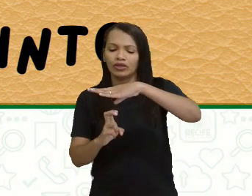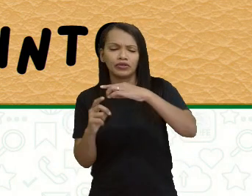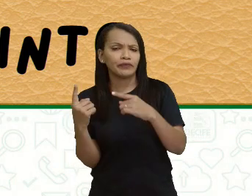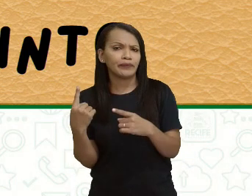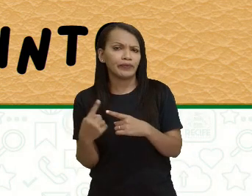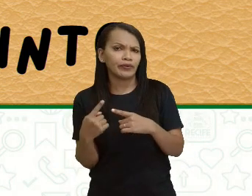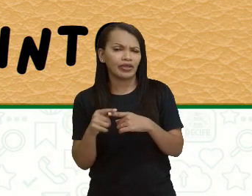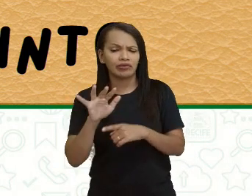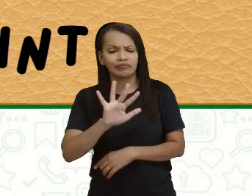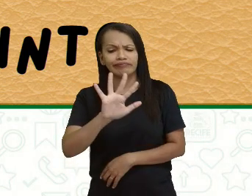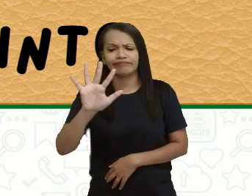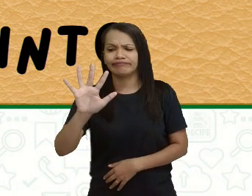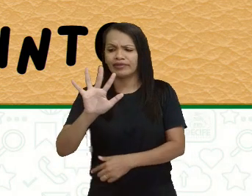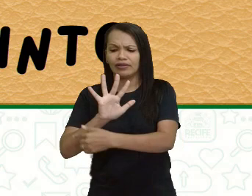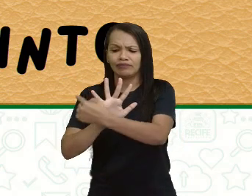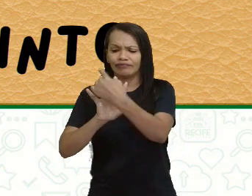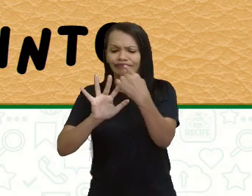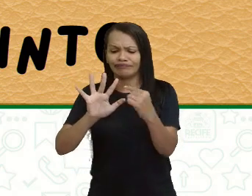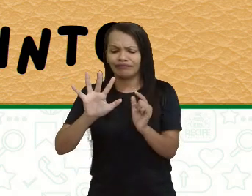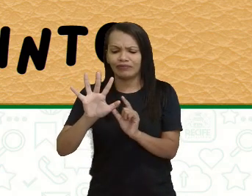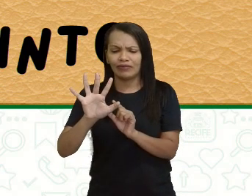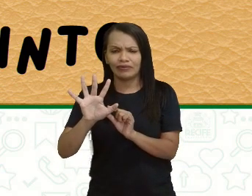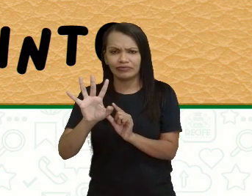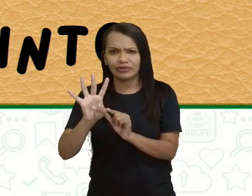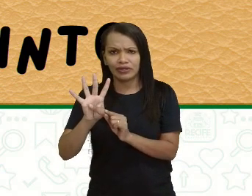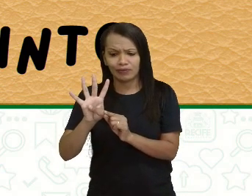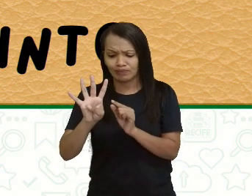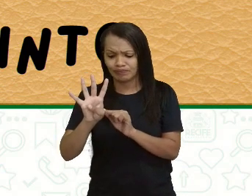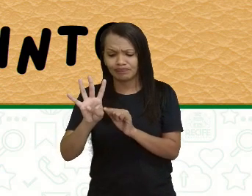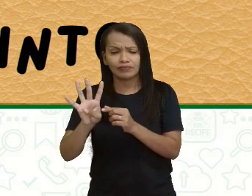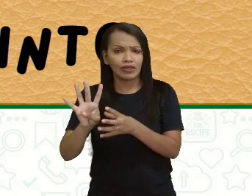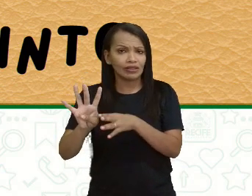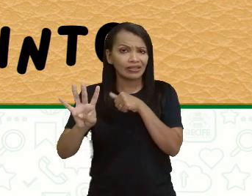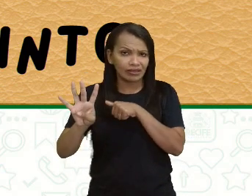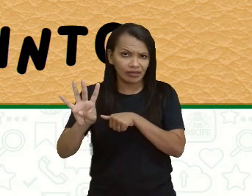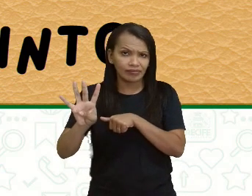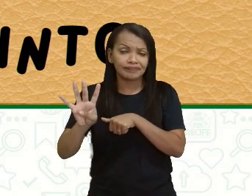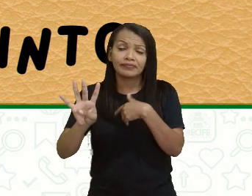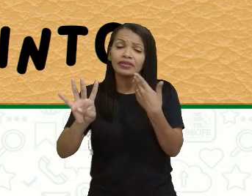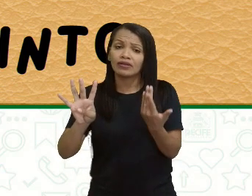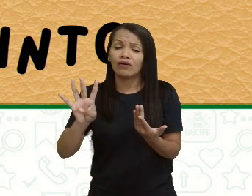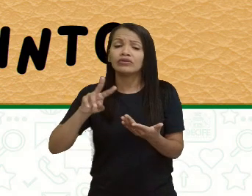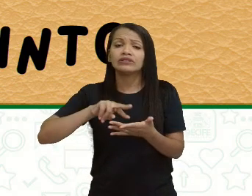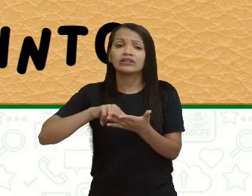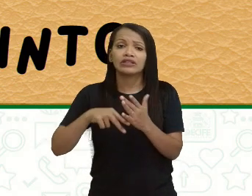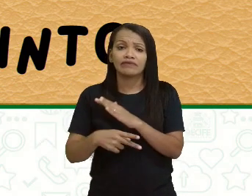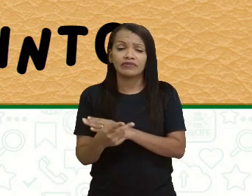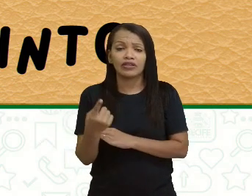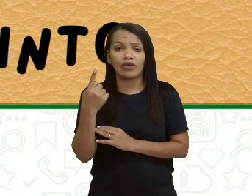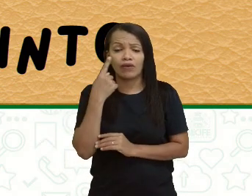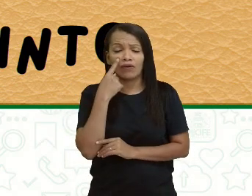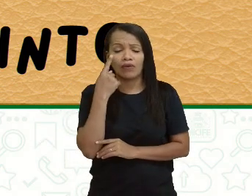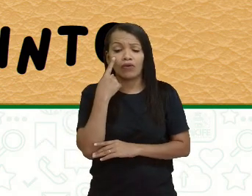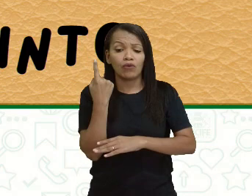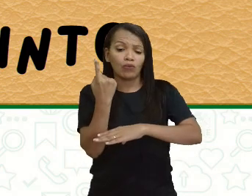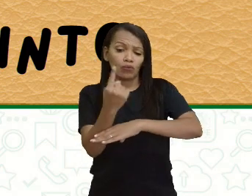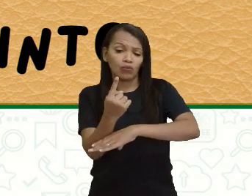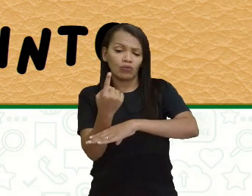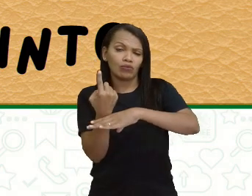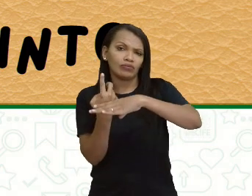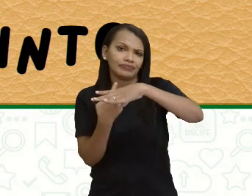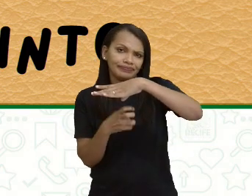que é chamada essa fração. Eu estou tirando uma parte de 5,